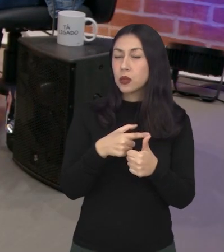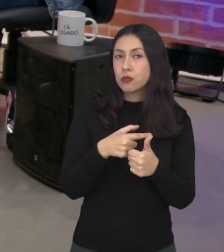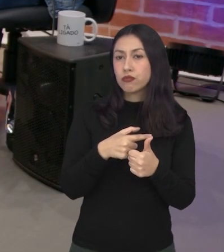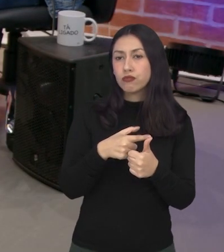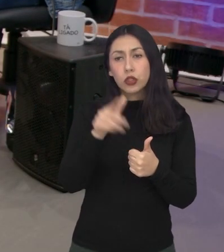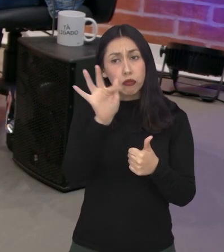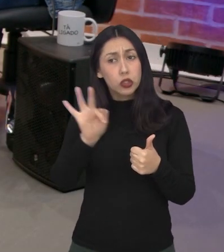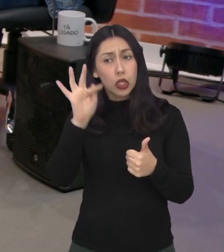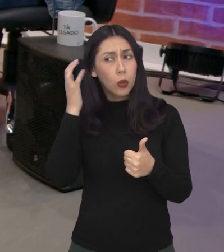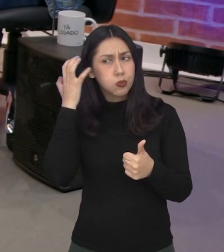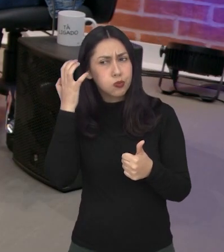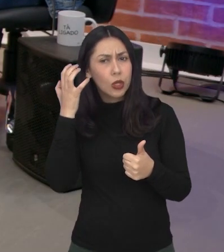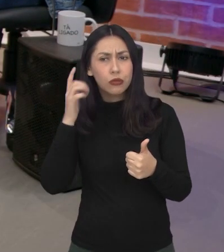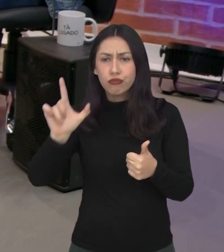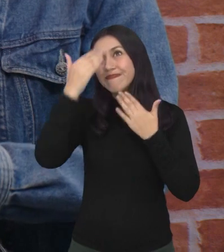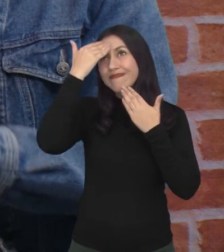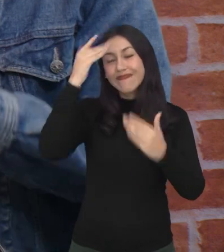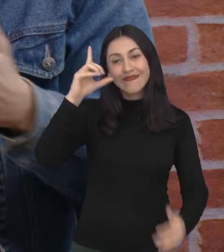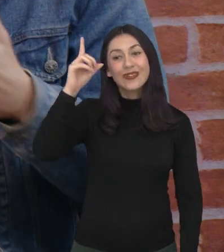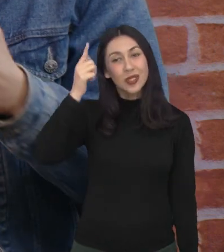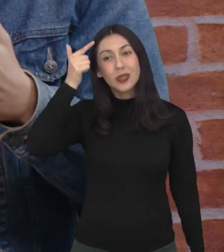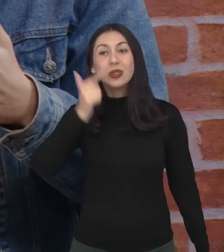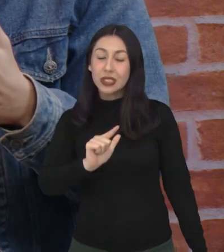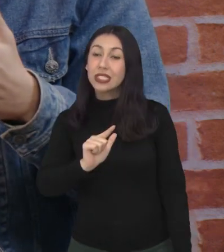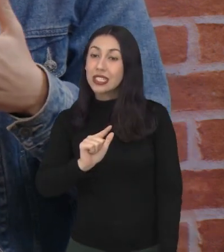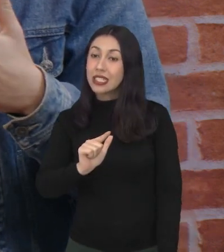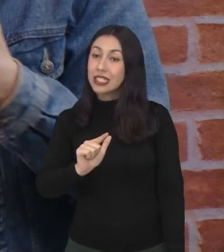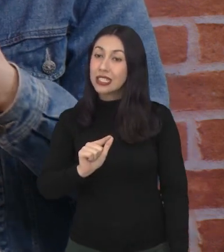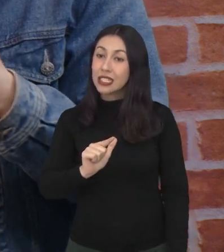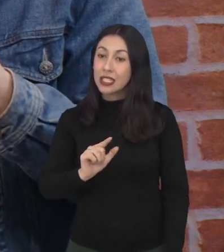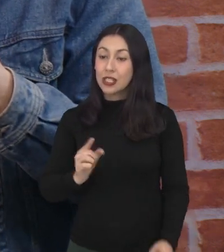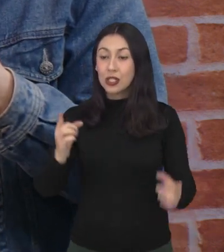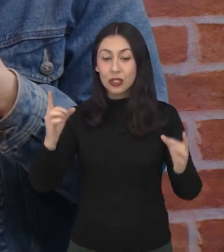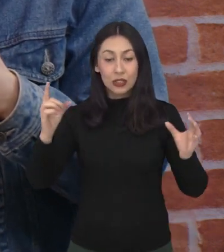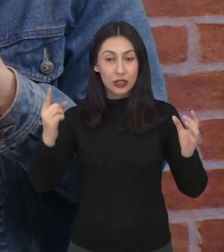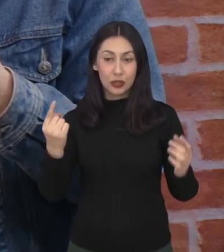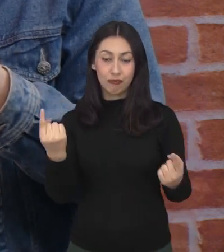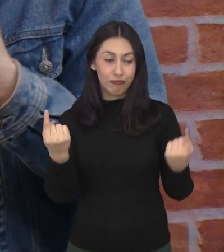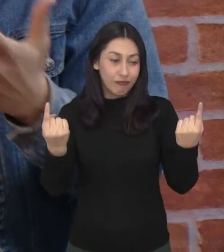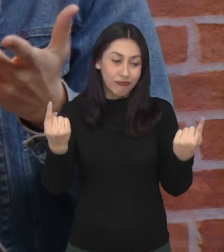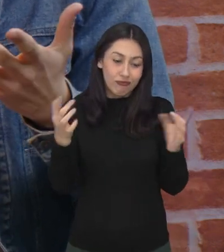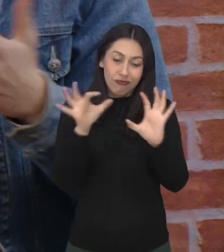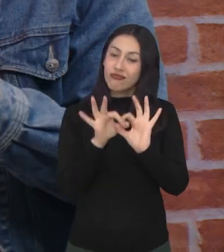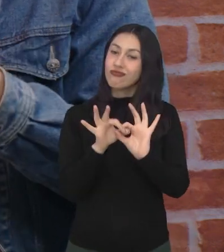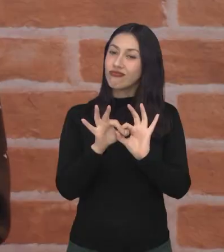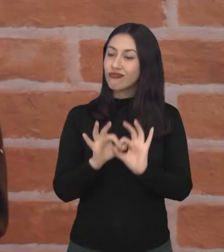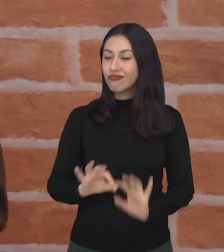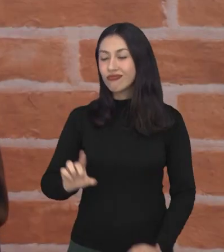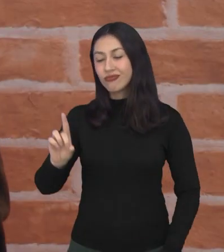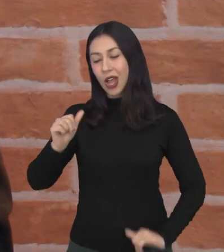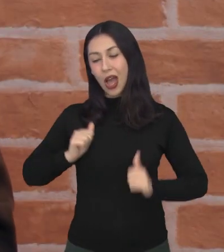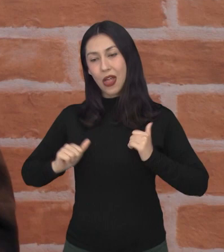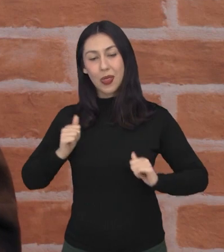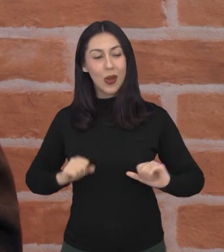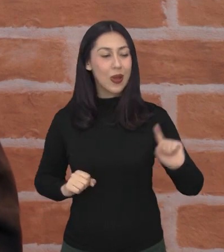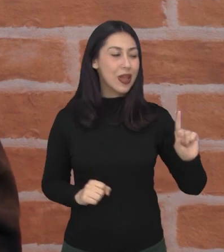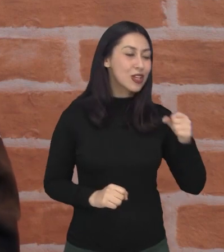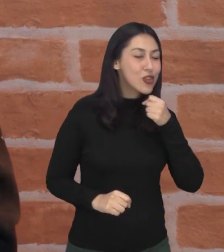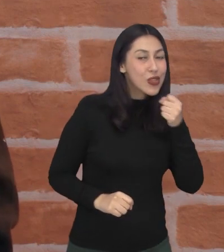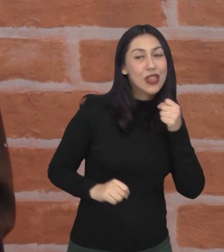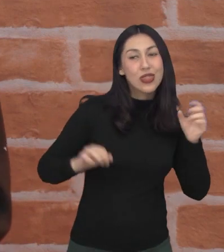teatro ali aos 9 anos, fui pegando gosto, isso foi mudando bem a minha personalidade. E aí o negócio foi deslanchando. Ali aos 9 anos já sabia que eu queria